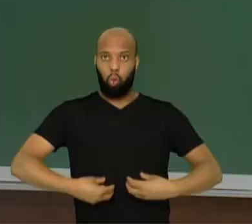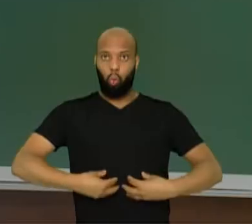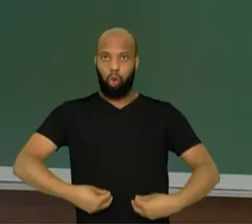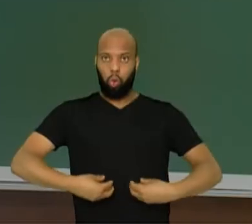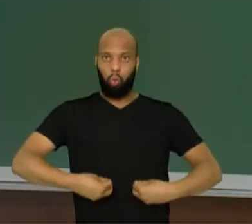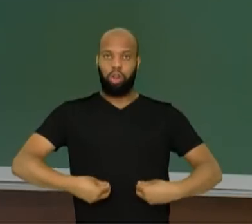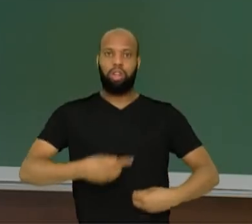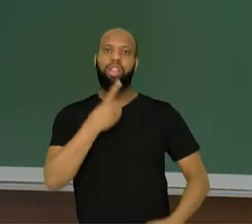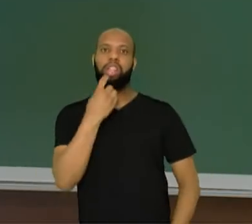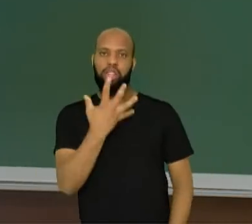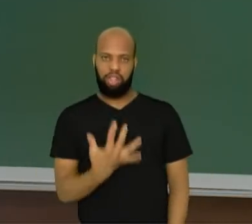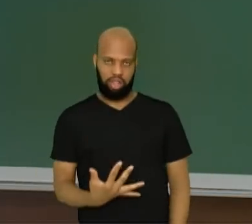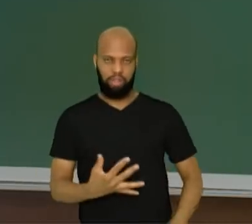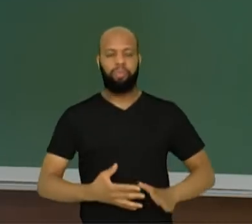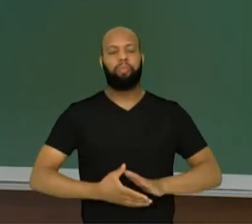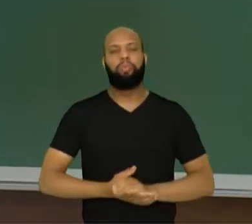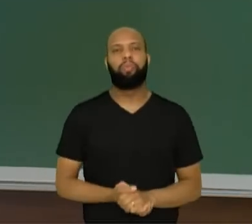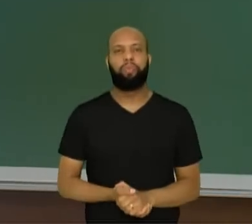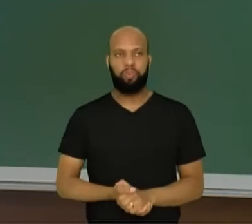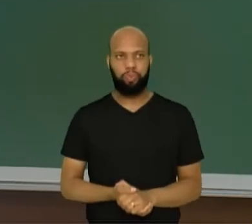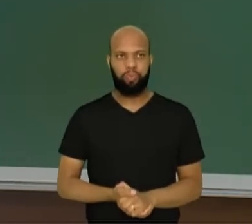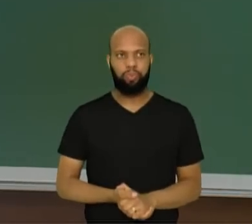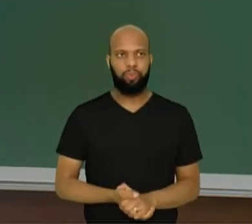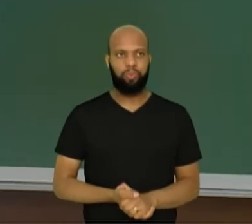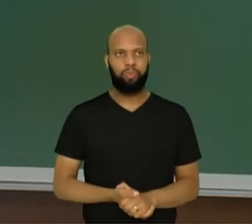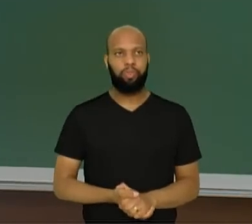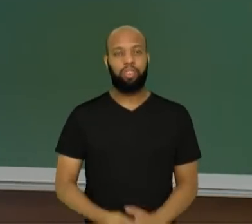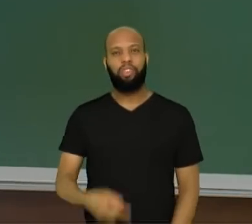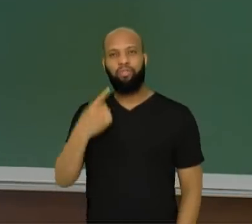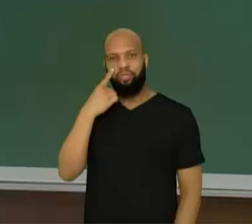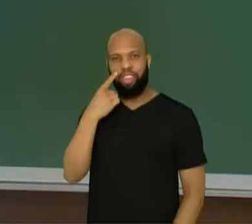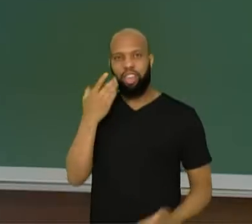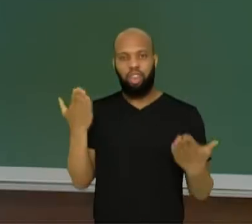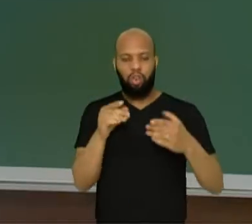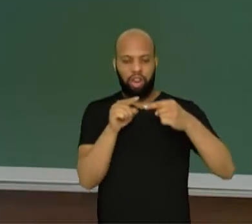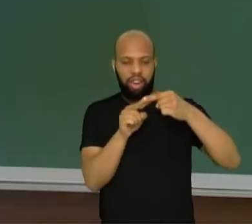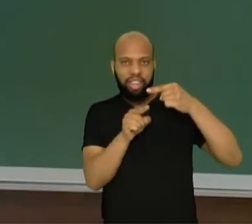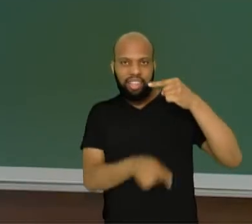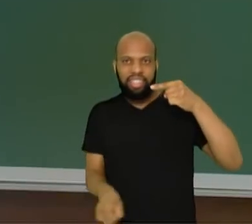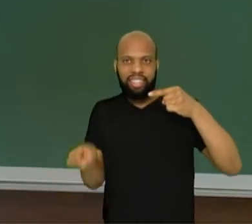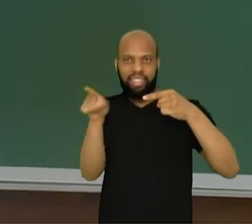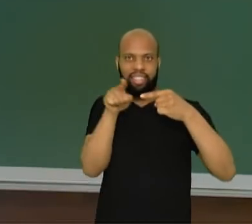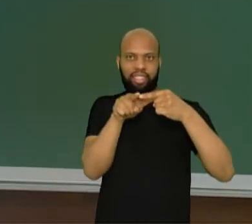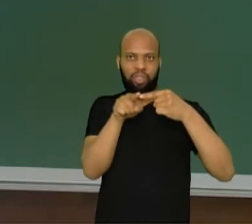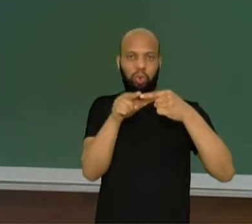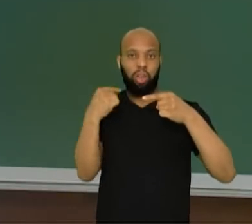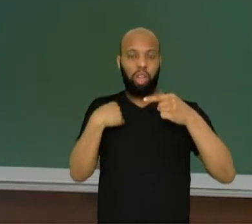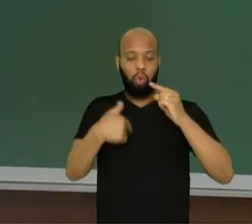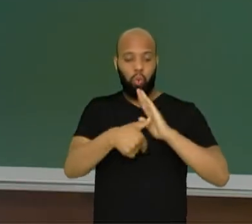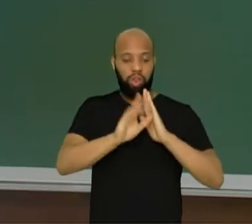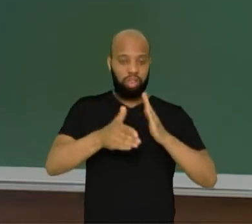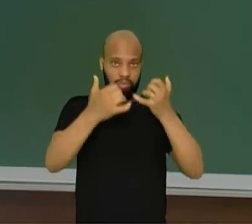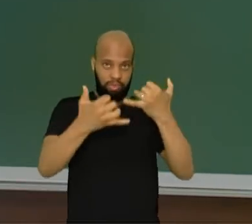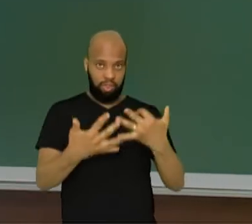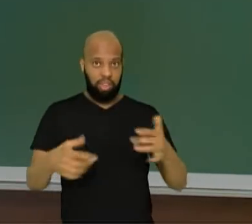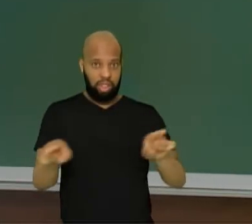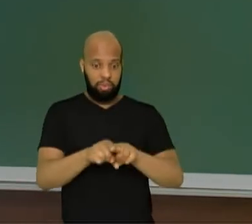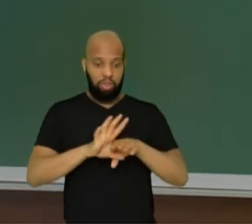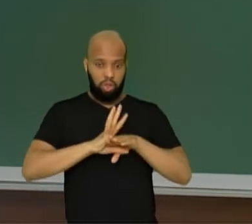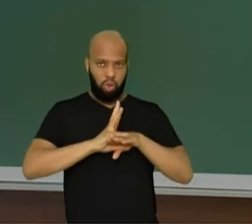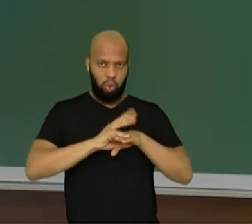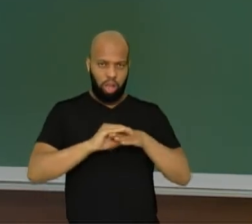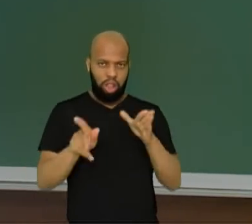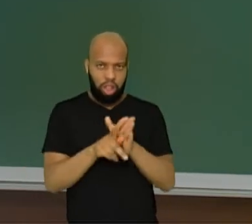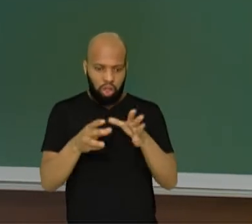sangue, ou seja, parasitando o nosso corpo. Vamos ver o ciclo? Lembra que eu falei que essa doença já não é